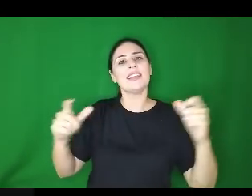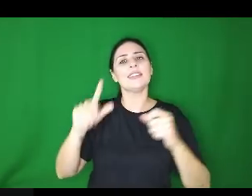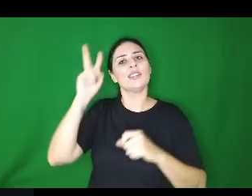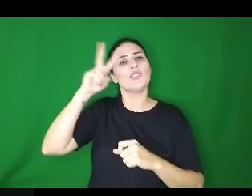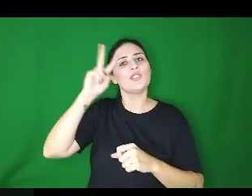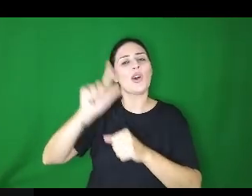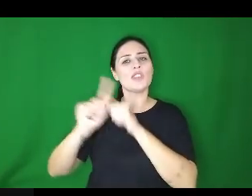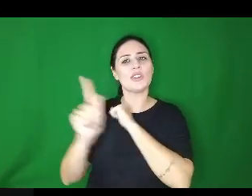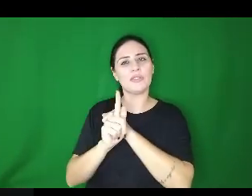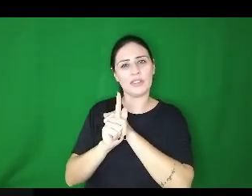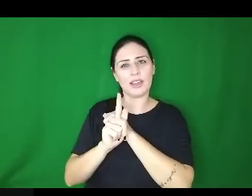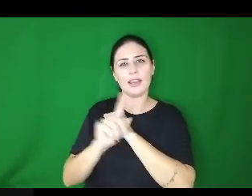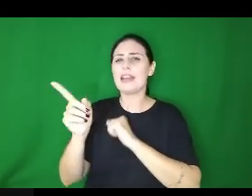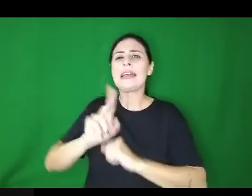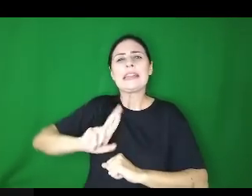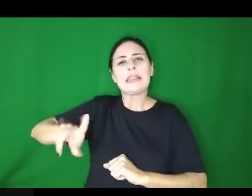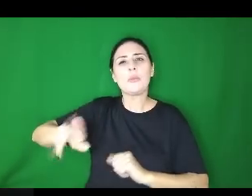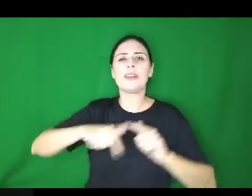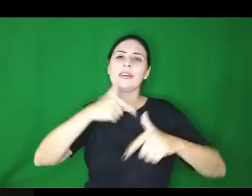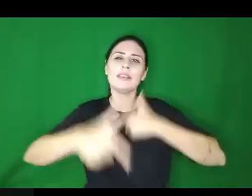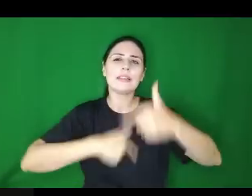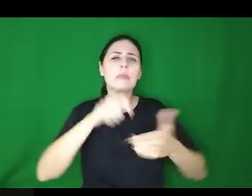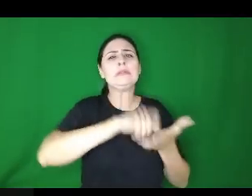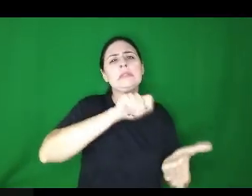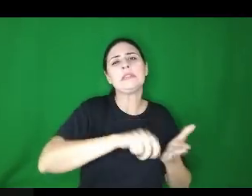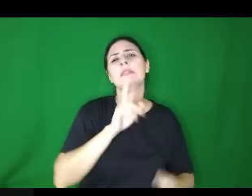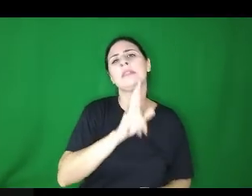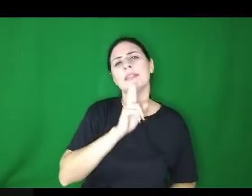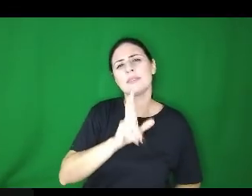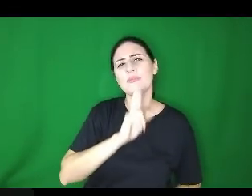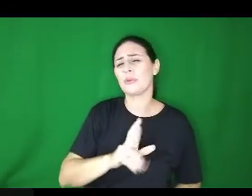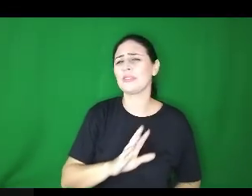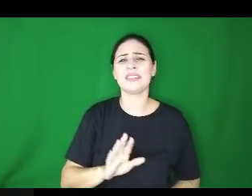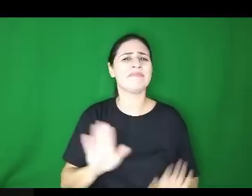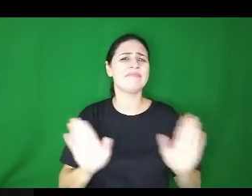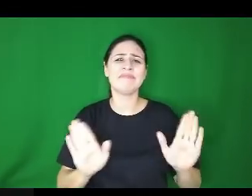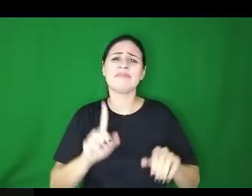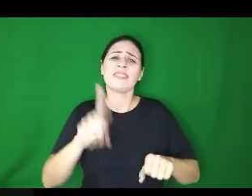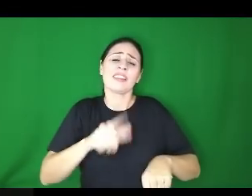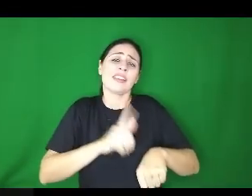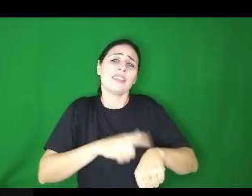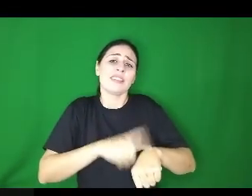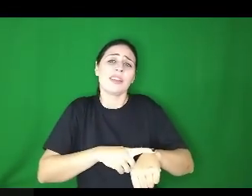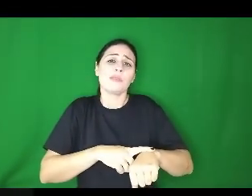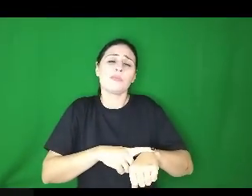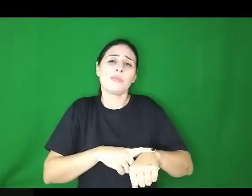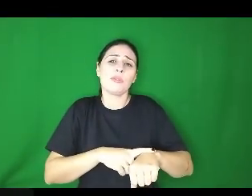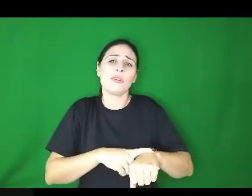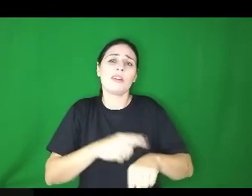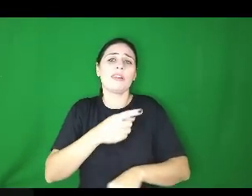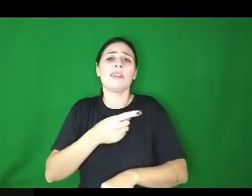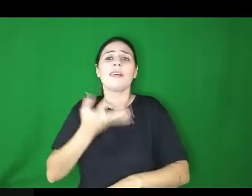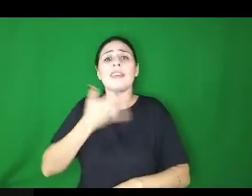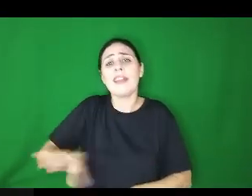em português, a gente pode fazer leitura de textos que são de ciências, de história, de geografia, mas aí a gente pode escolher textos mais